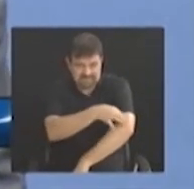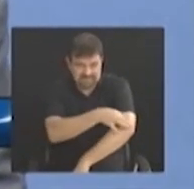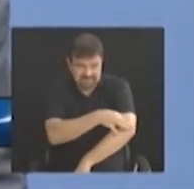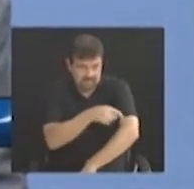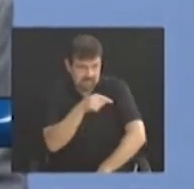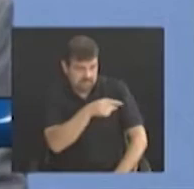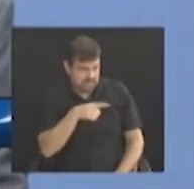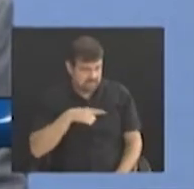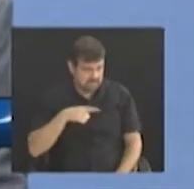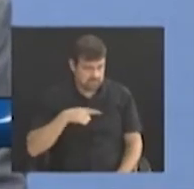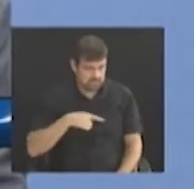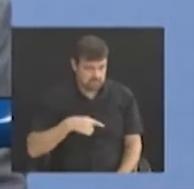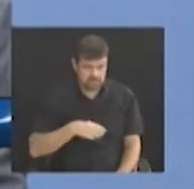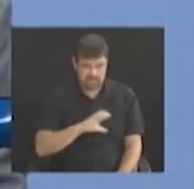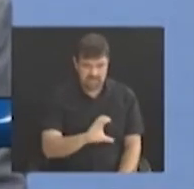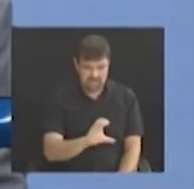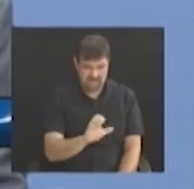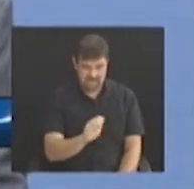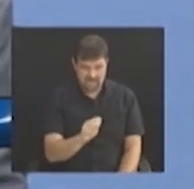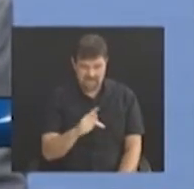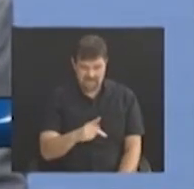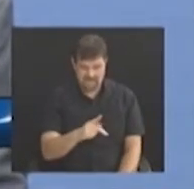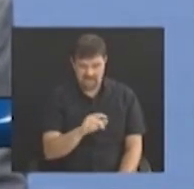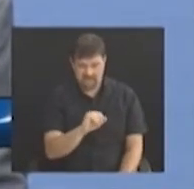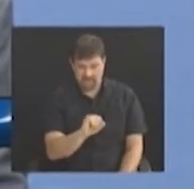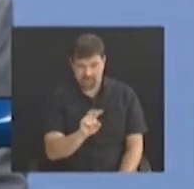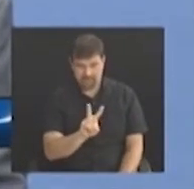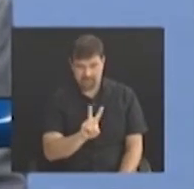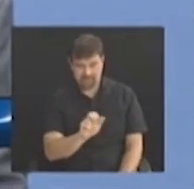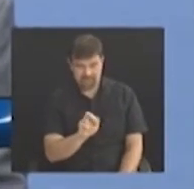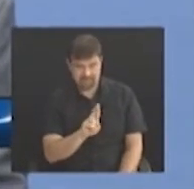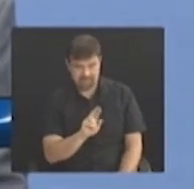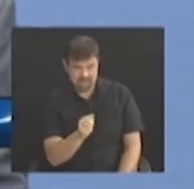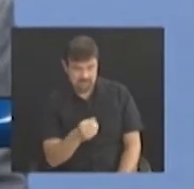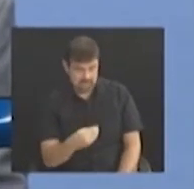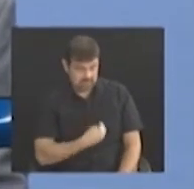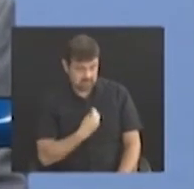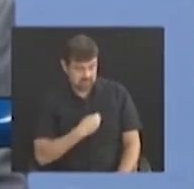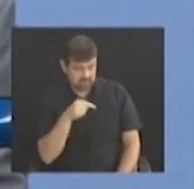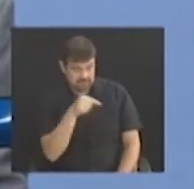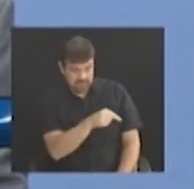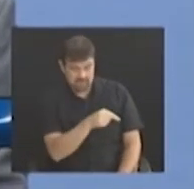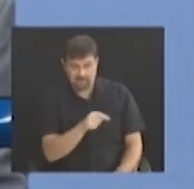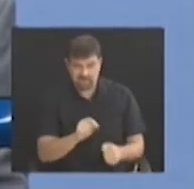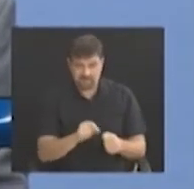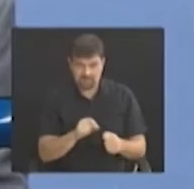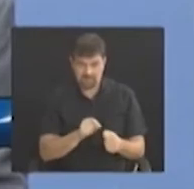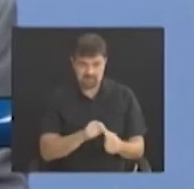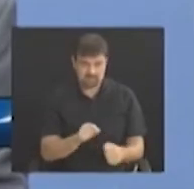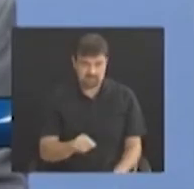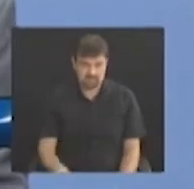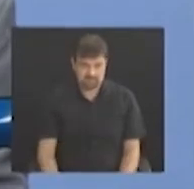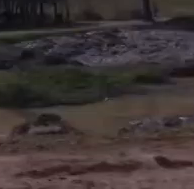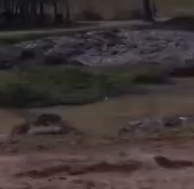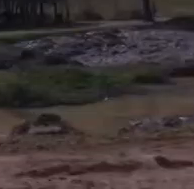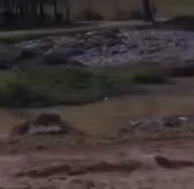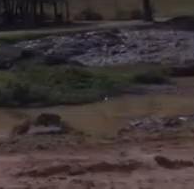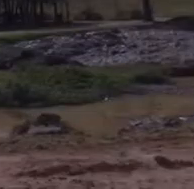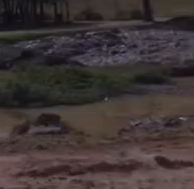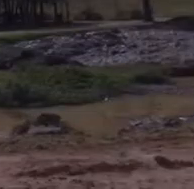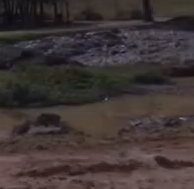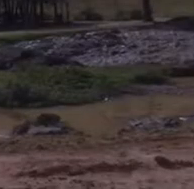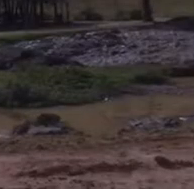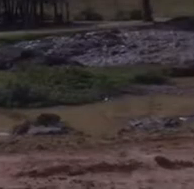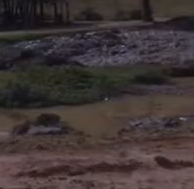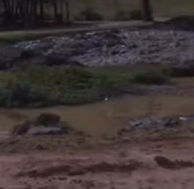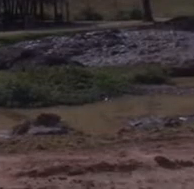que reside ali, que mora ali, e estava invadindo, tomando de conta do lago. Através